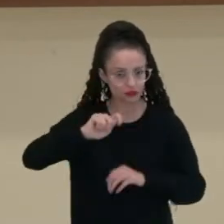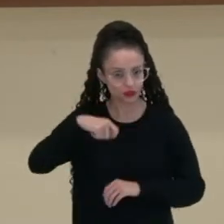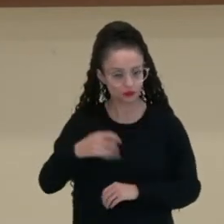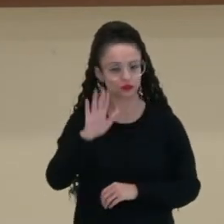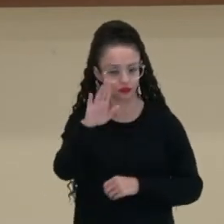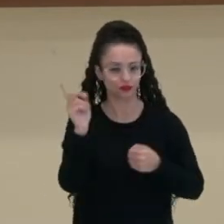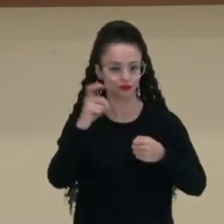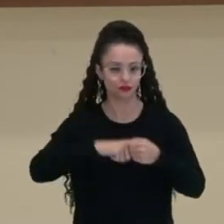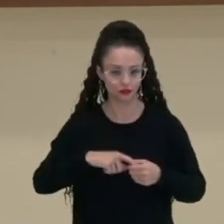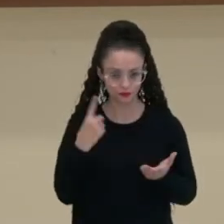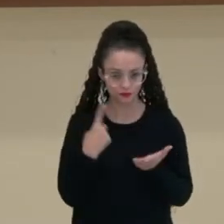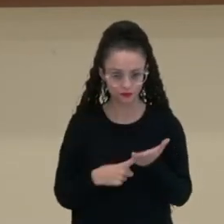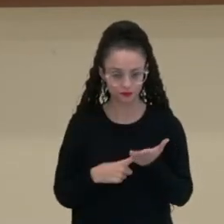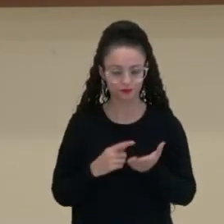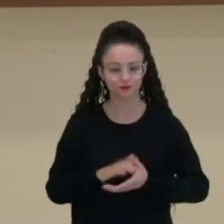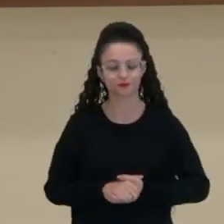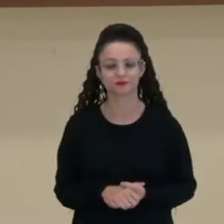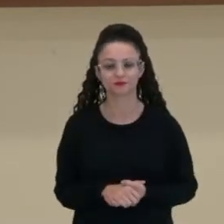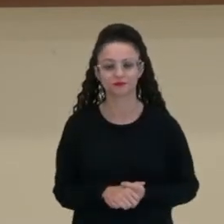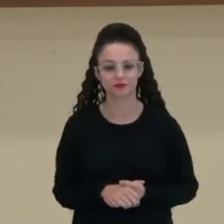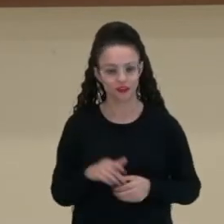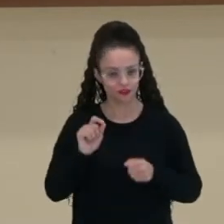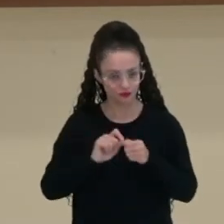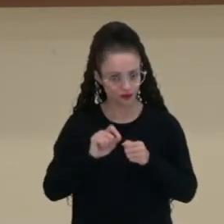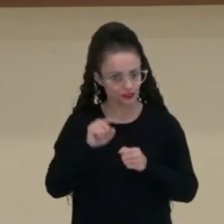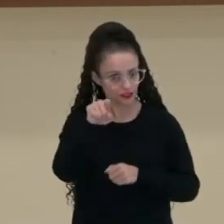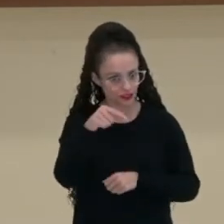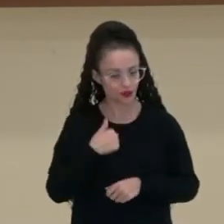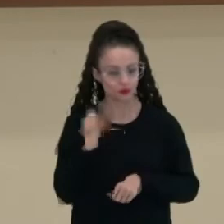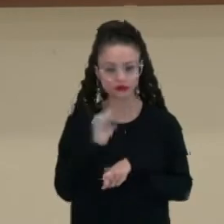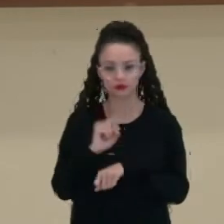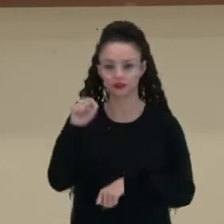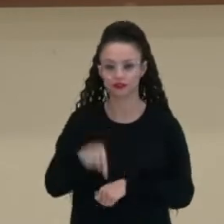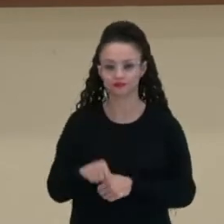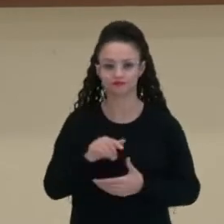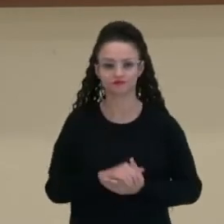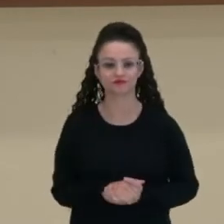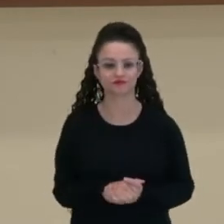já volto. Combinado? Faz aí que eu te aguardo aqui.